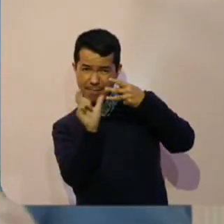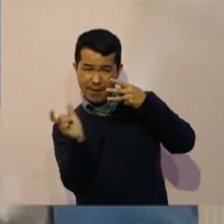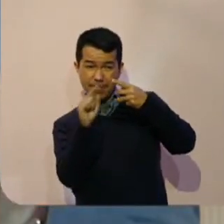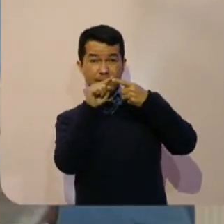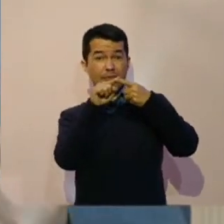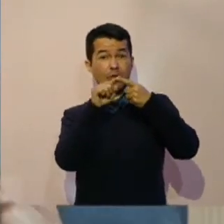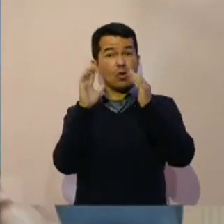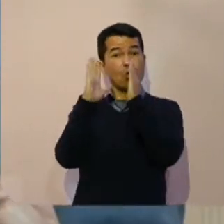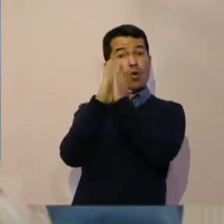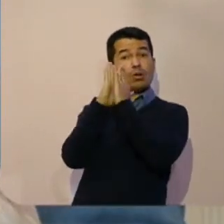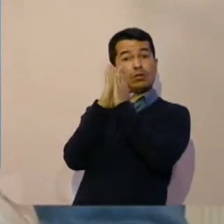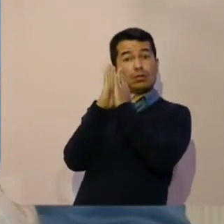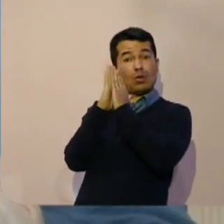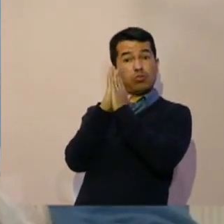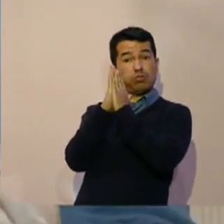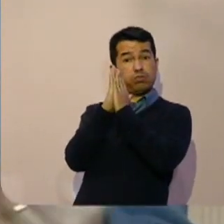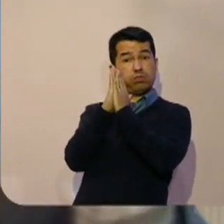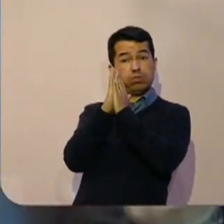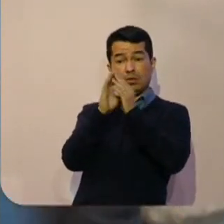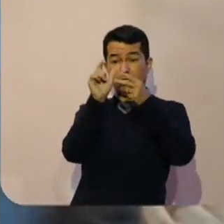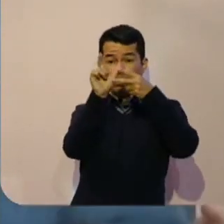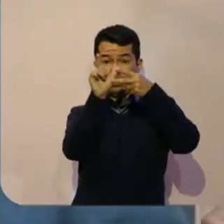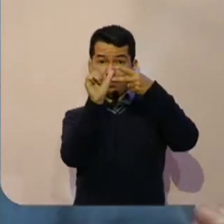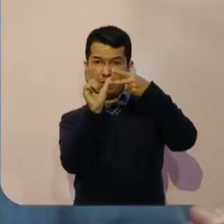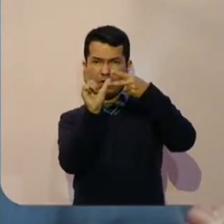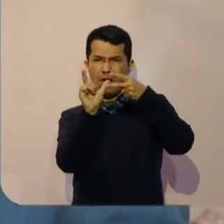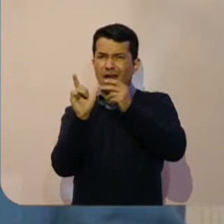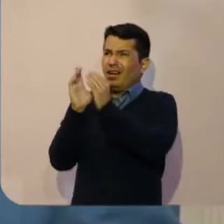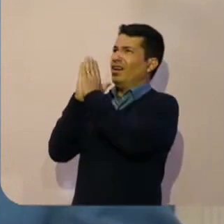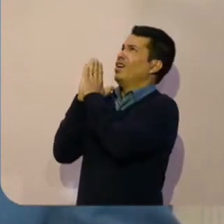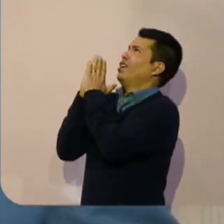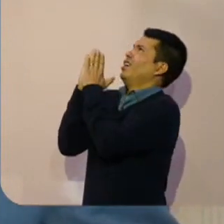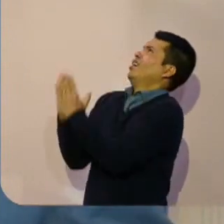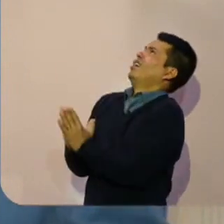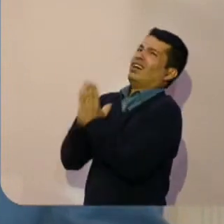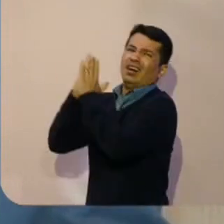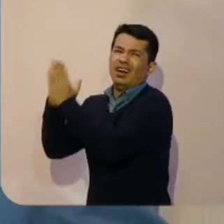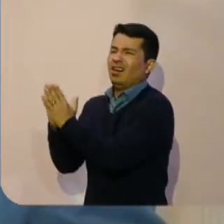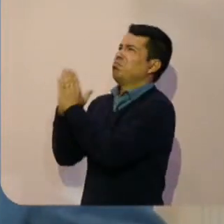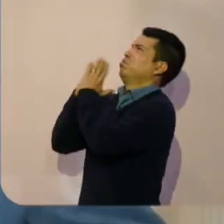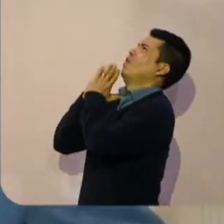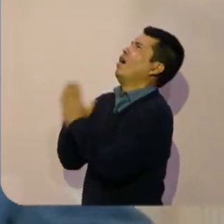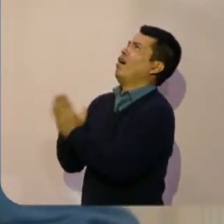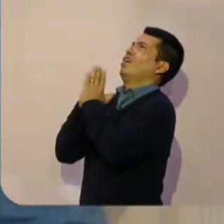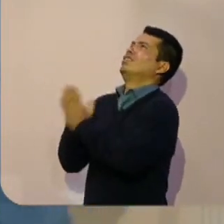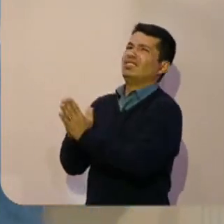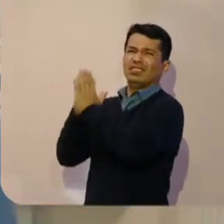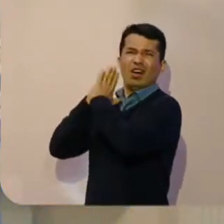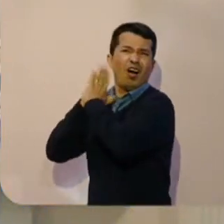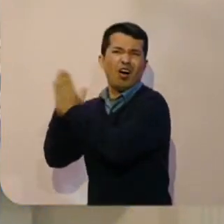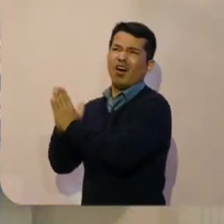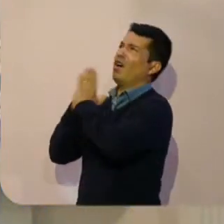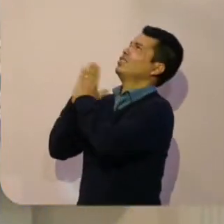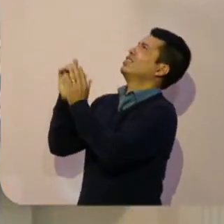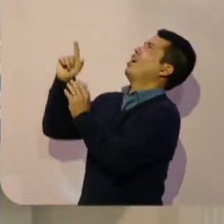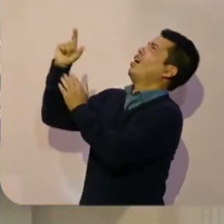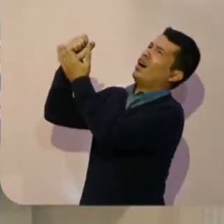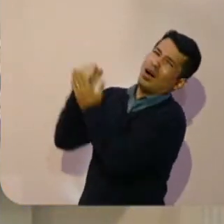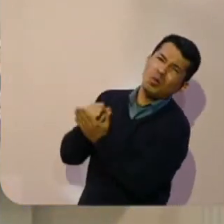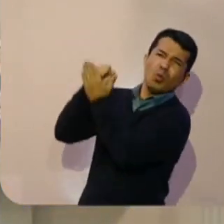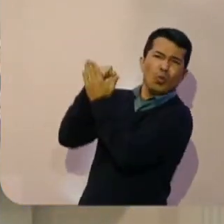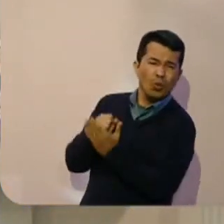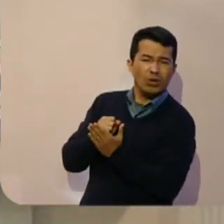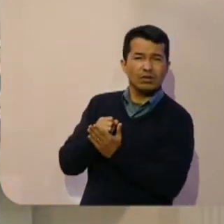clamor intenso. Então, quanto mais intensa a angústia, maior é o clamor. Mas ele termina dizendo